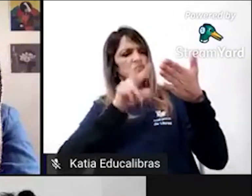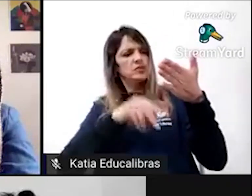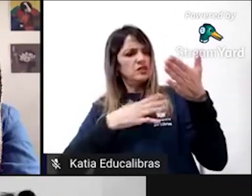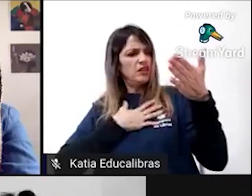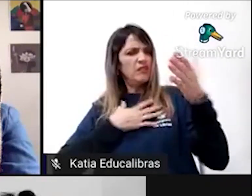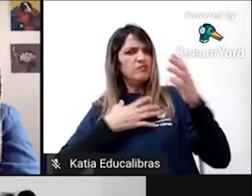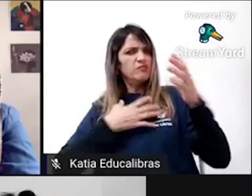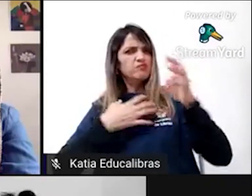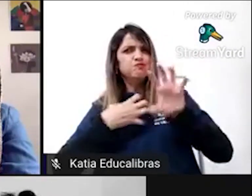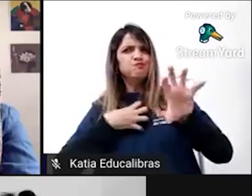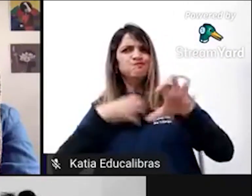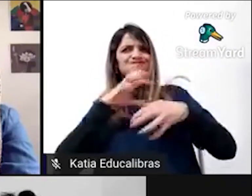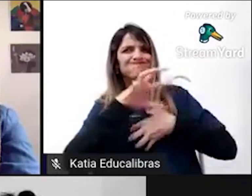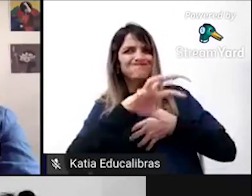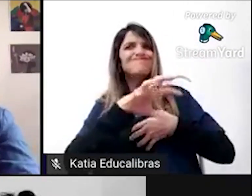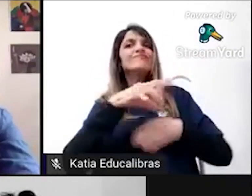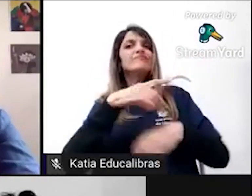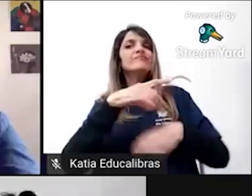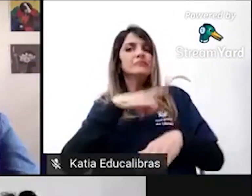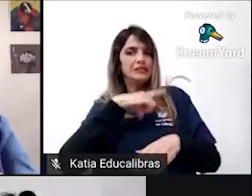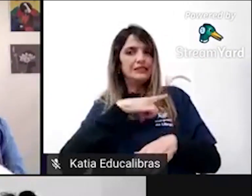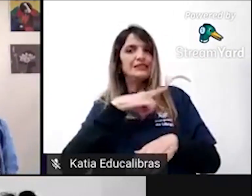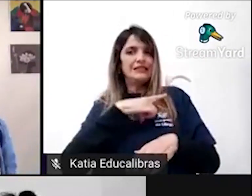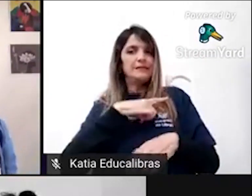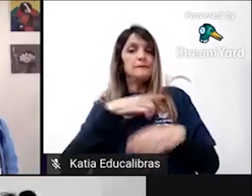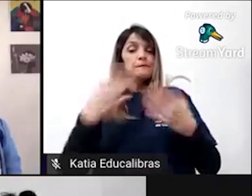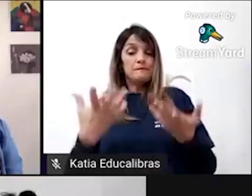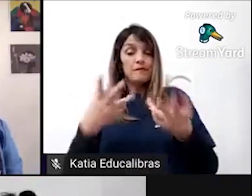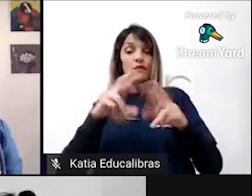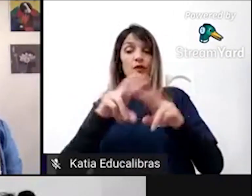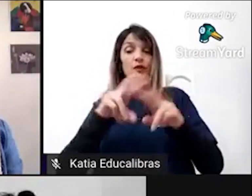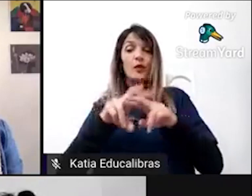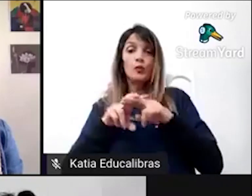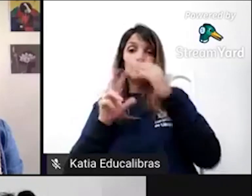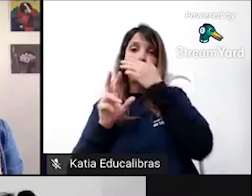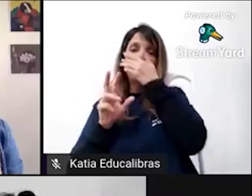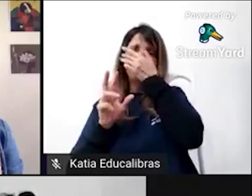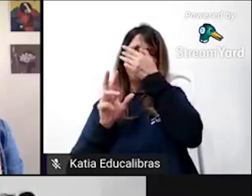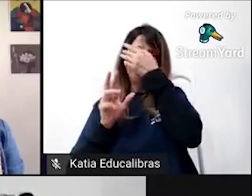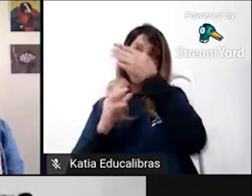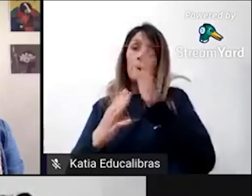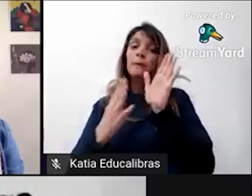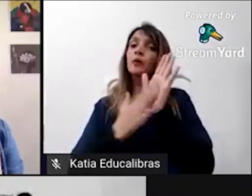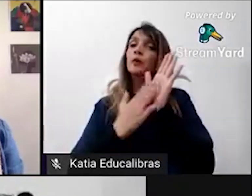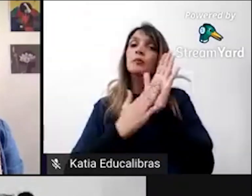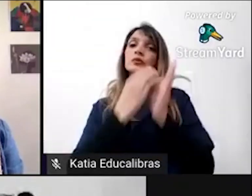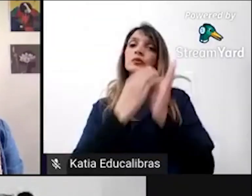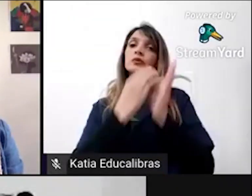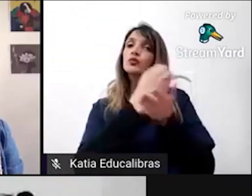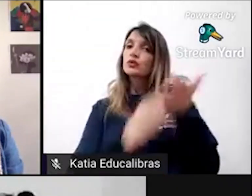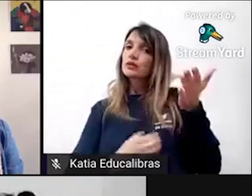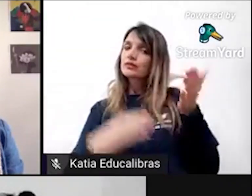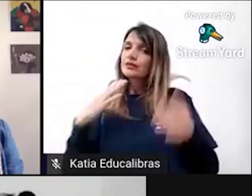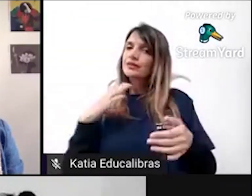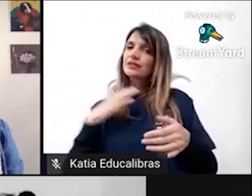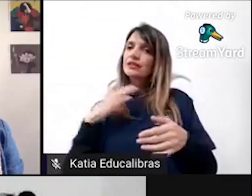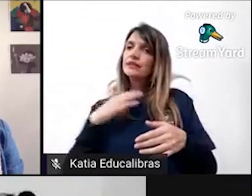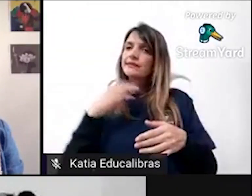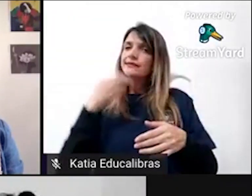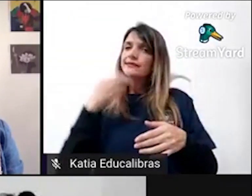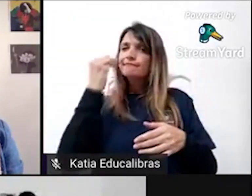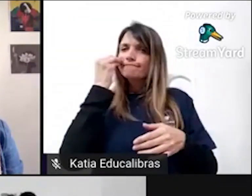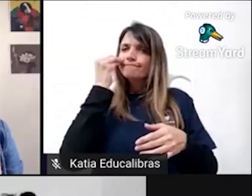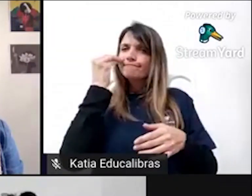parte da narrativa. Então, por isso, a nossa proposta para o currículo da cidade foi tentar nos